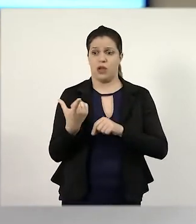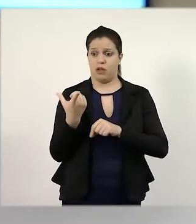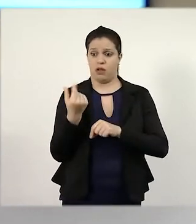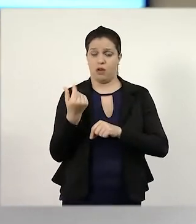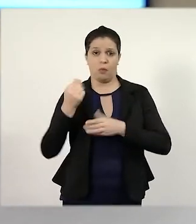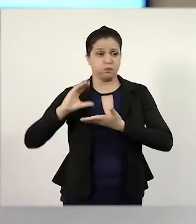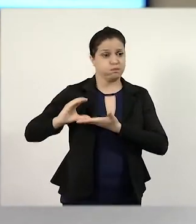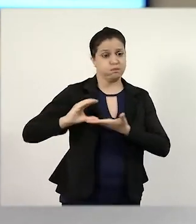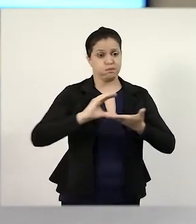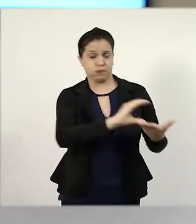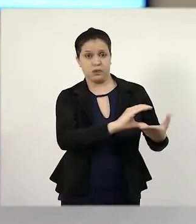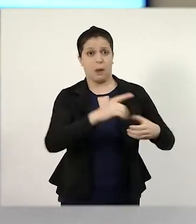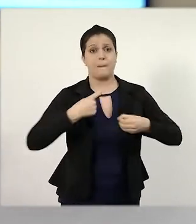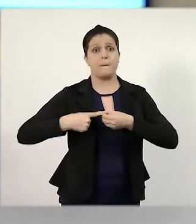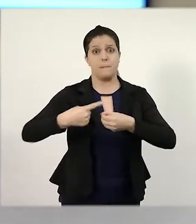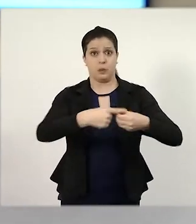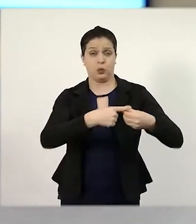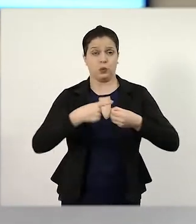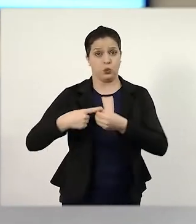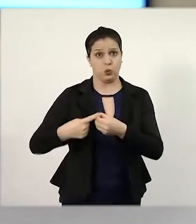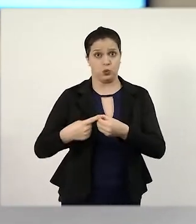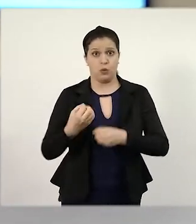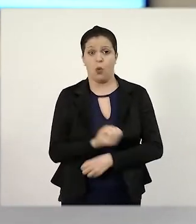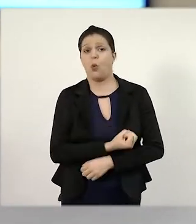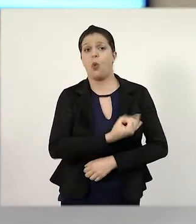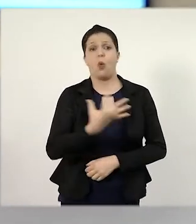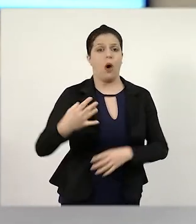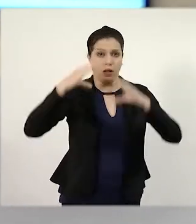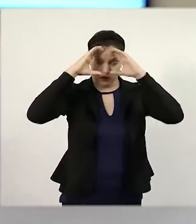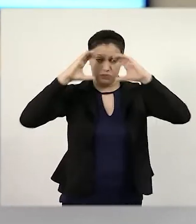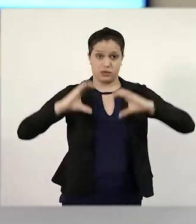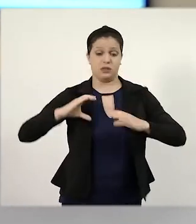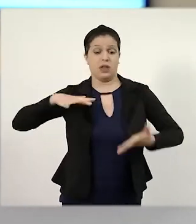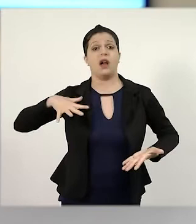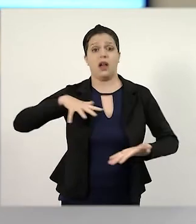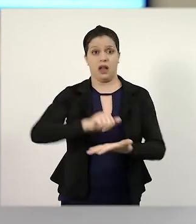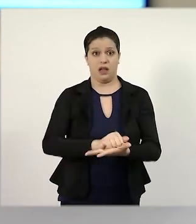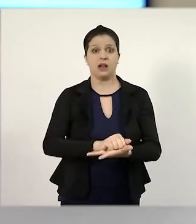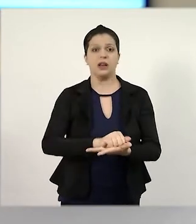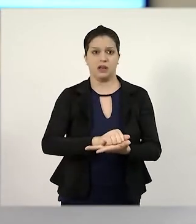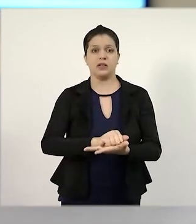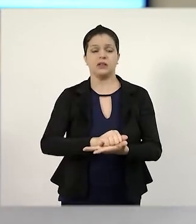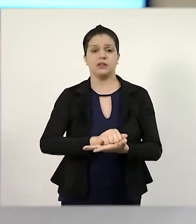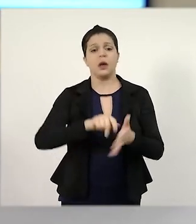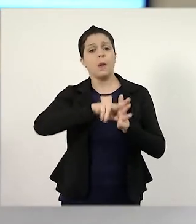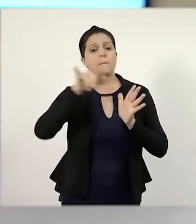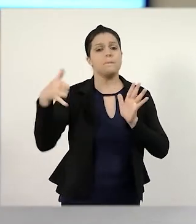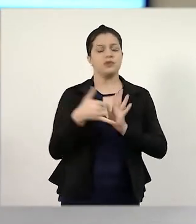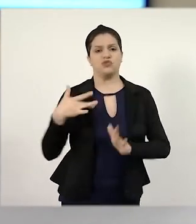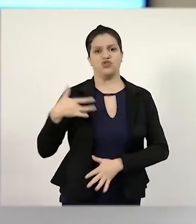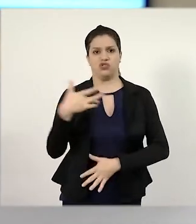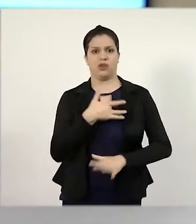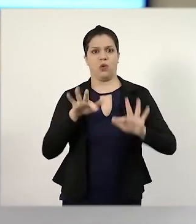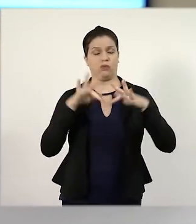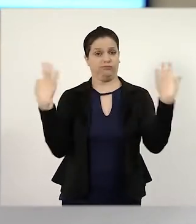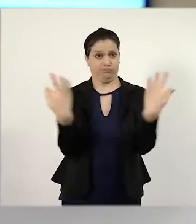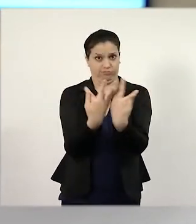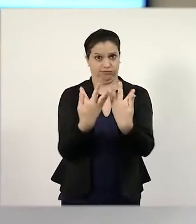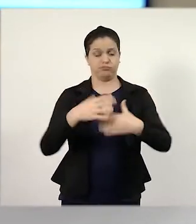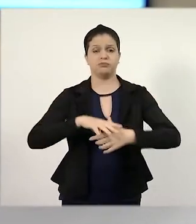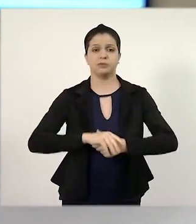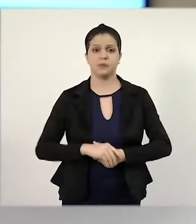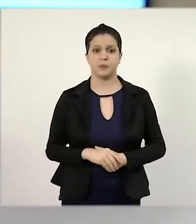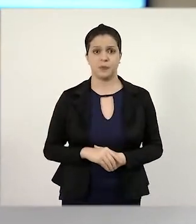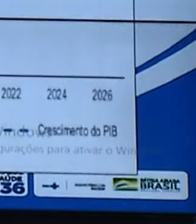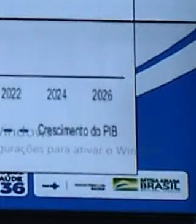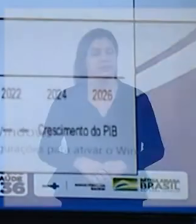o recebimento de verbas pelos municípios à quantidade de cidadãos cadastrados em programa de saúde da